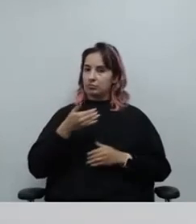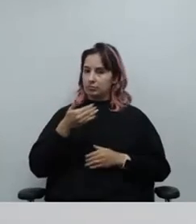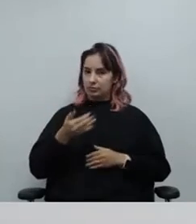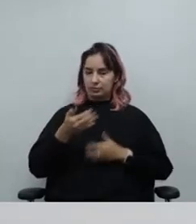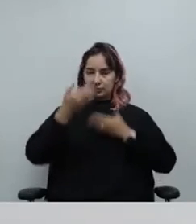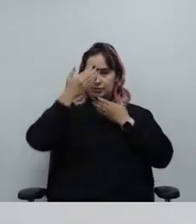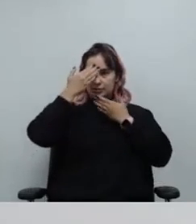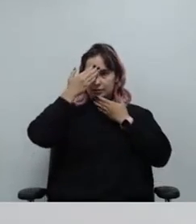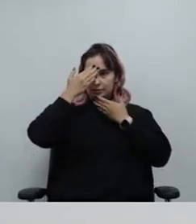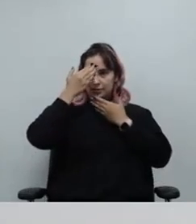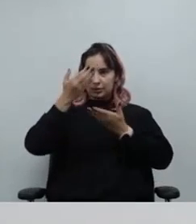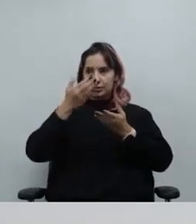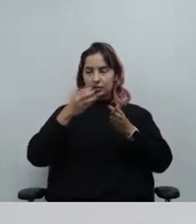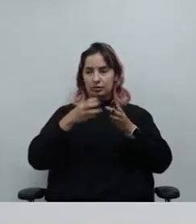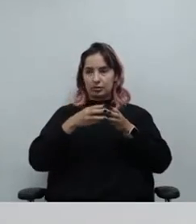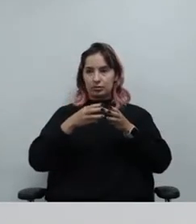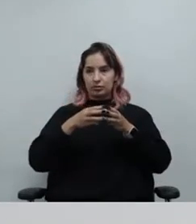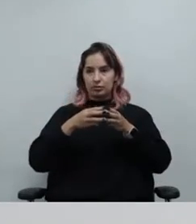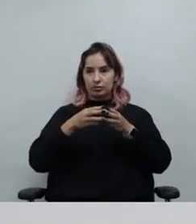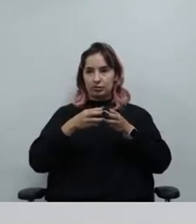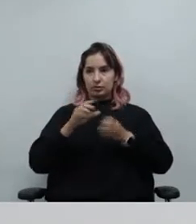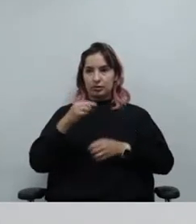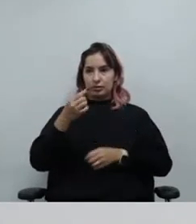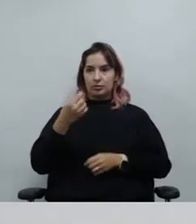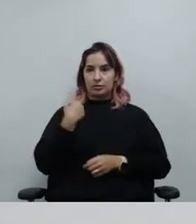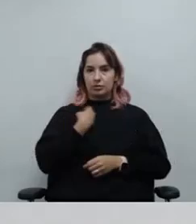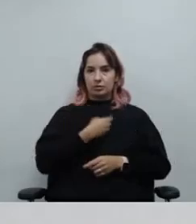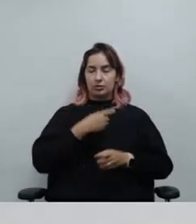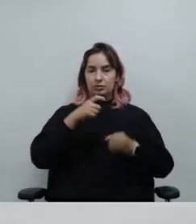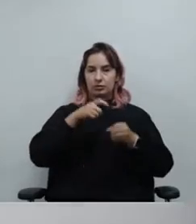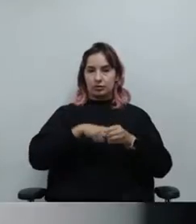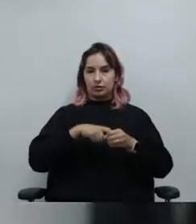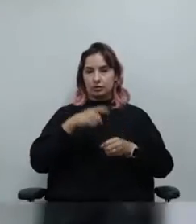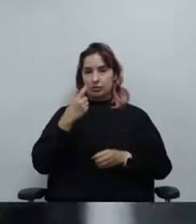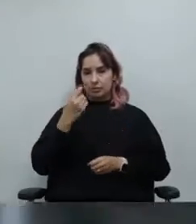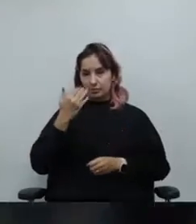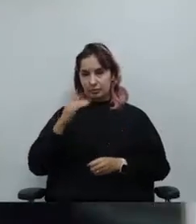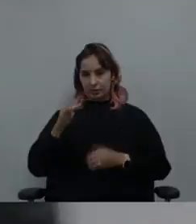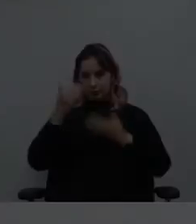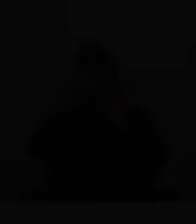Agradeço à equipe pela transmissão, que retomaremos às 13h30. Obrigado.